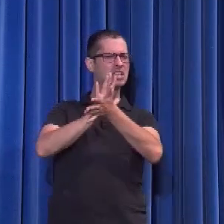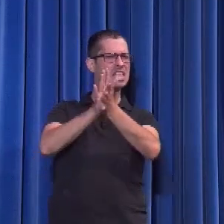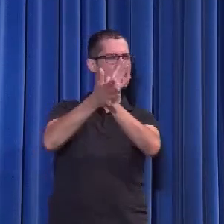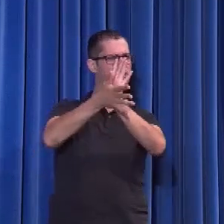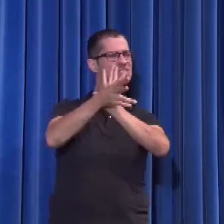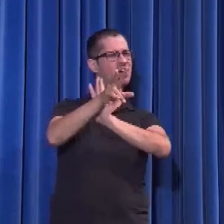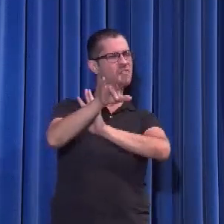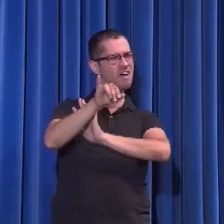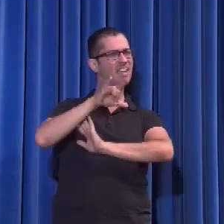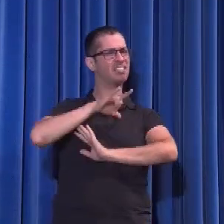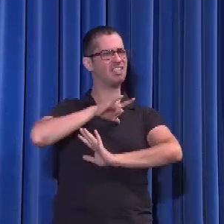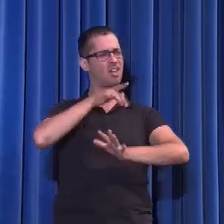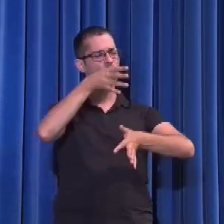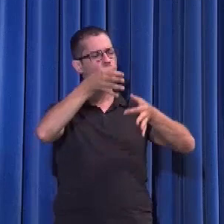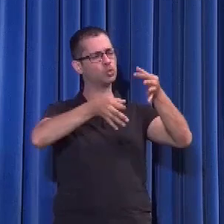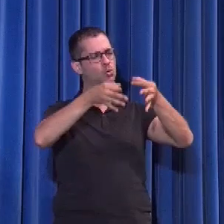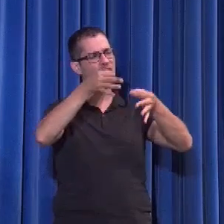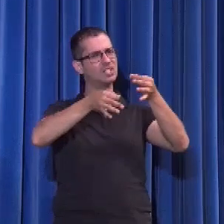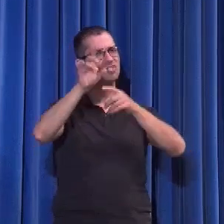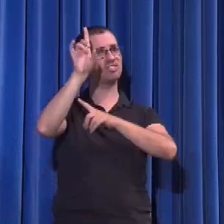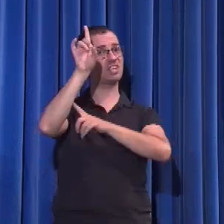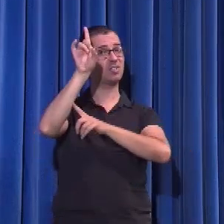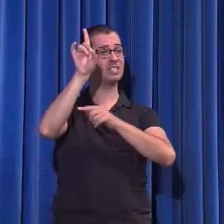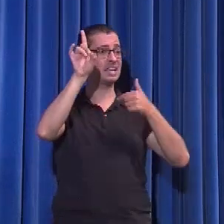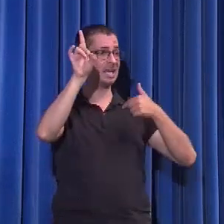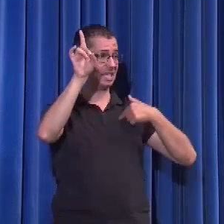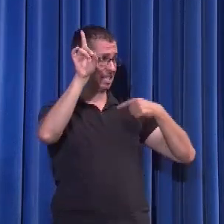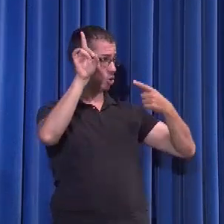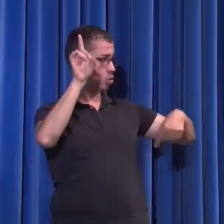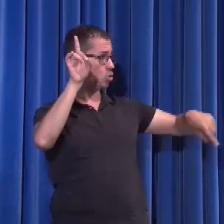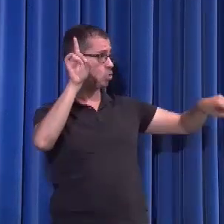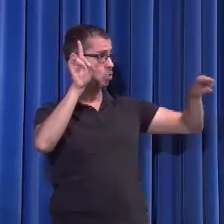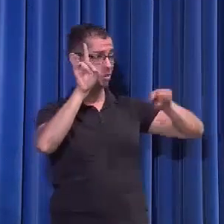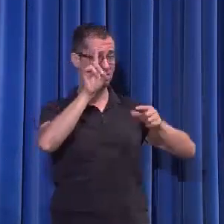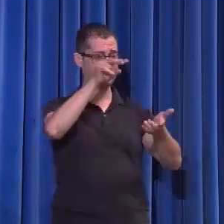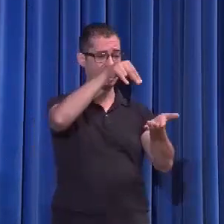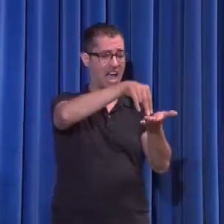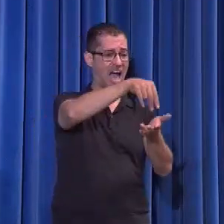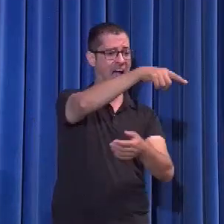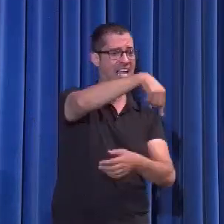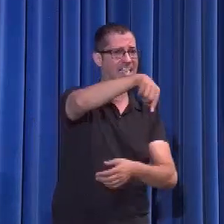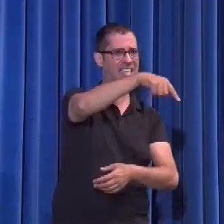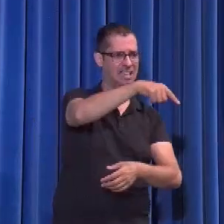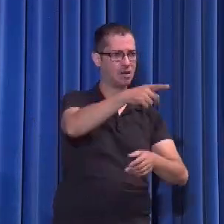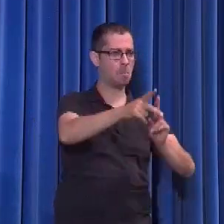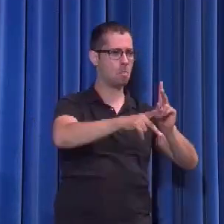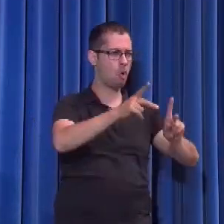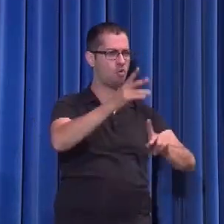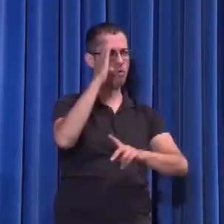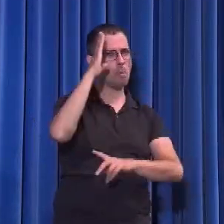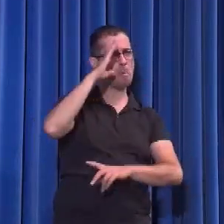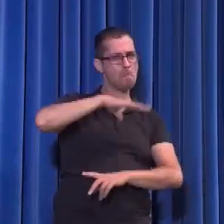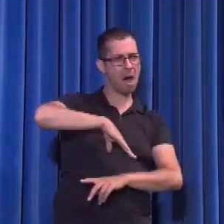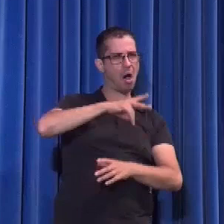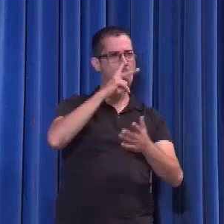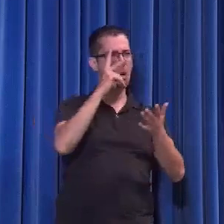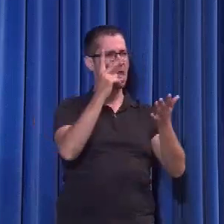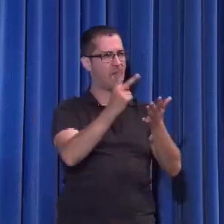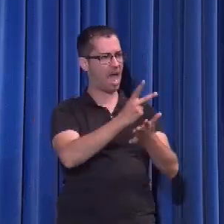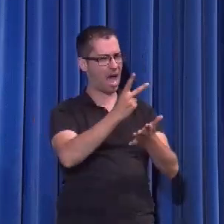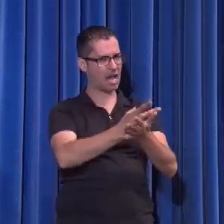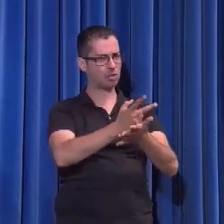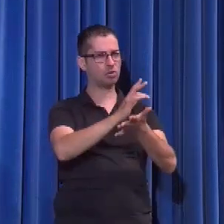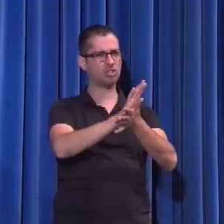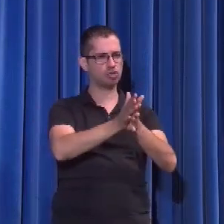nós, como povo de Deus, estamos aqui no meio de uma geração pervertida, corrupta, que corrompe cada